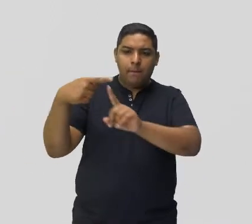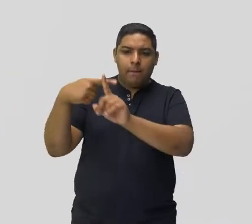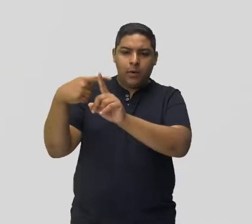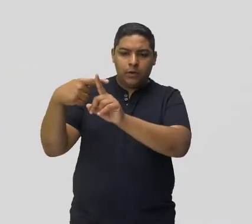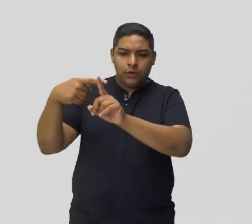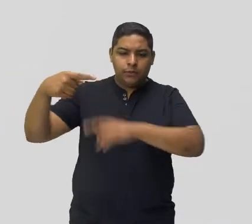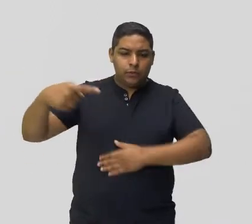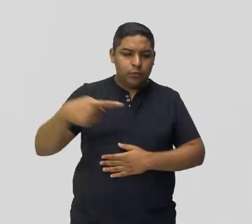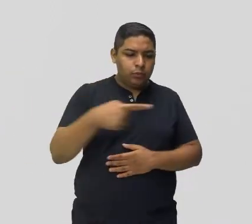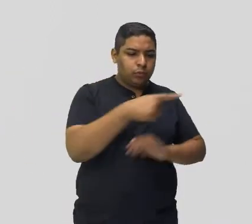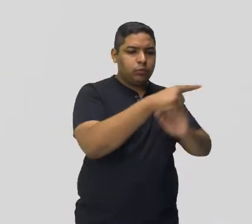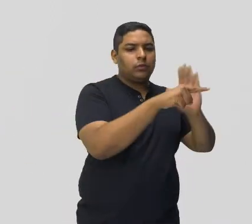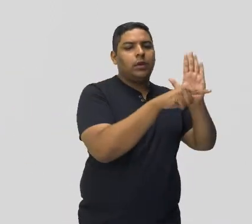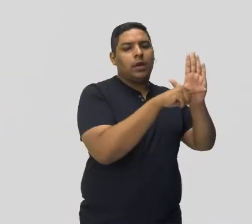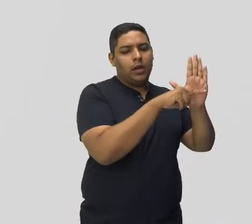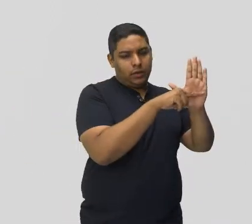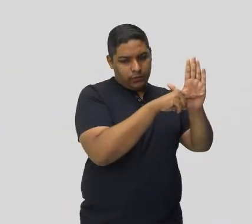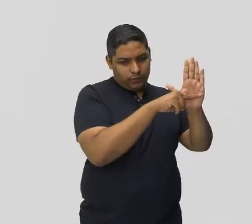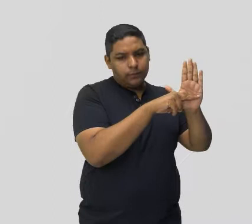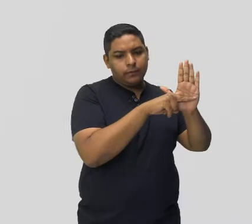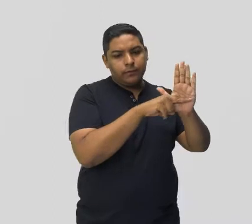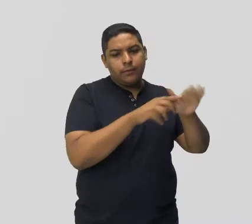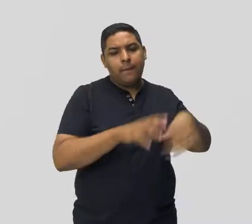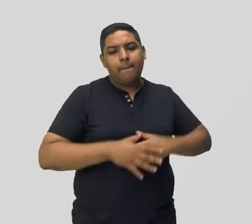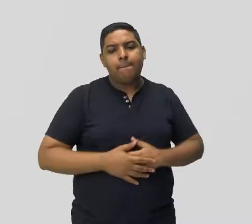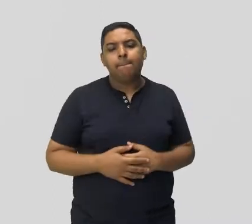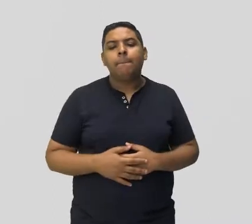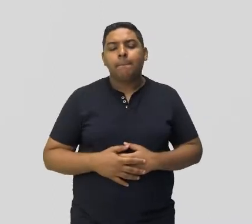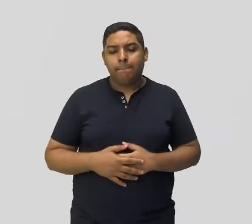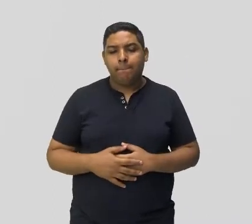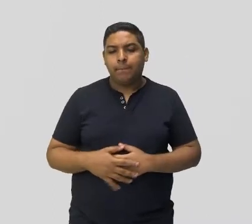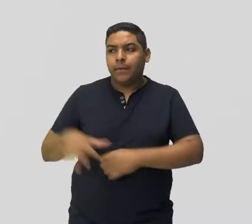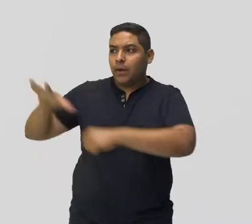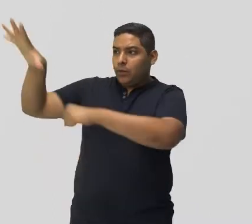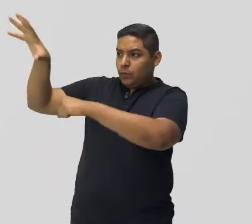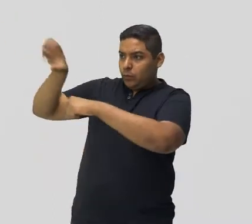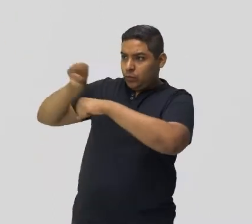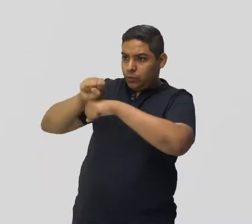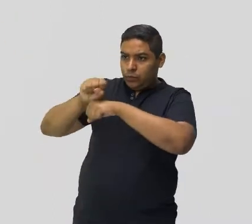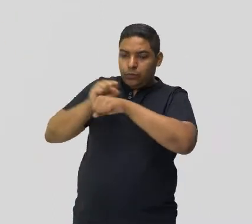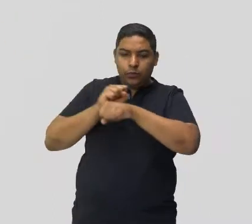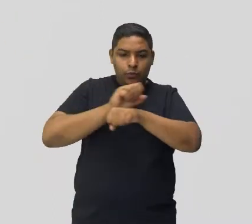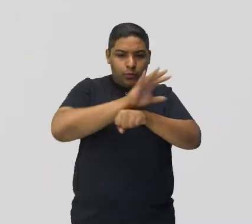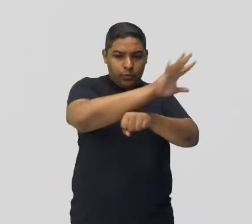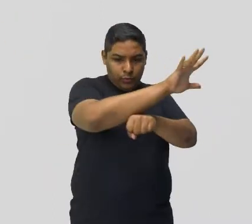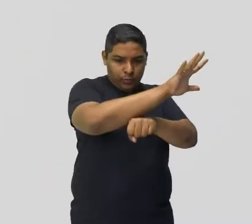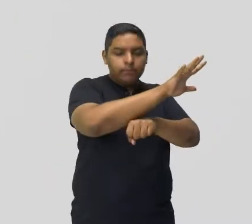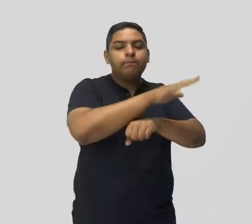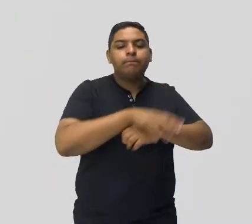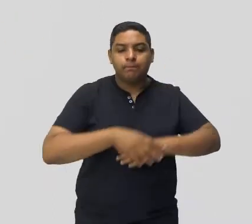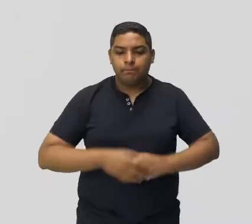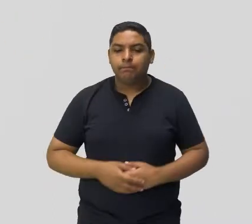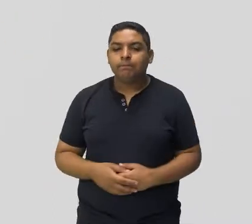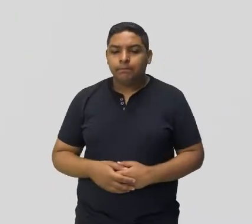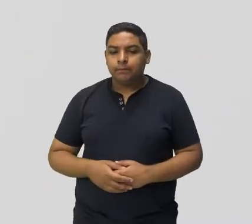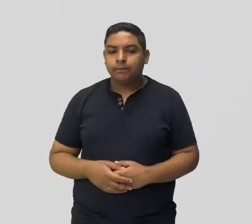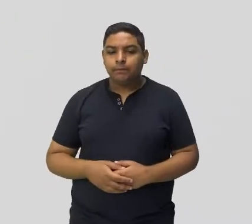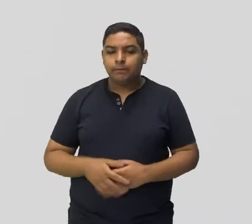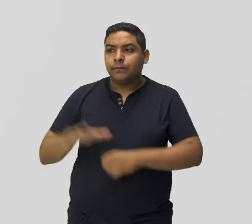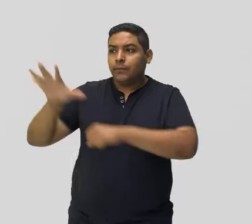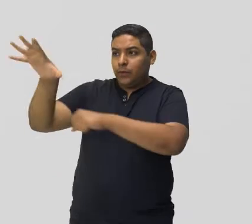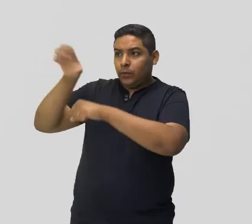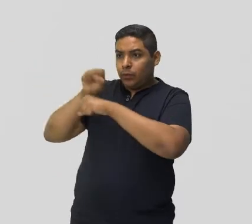circuito pelo polo negativo. Então, está aqui a nossa corrente elétrica, olha, que é o movimento, deslocamento, fluxo de cargas elétricas,